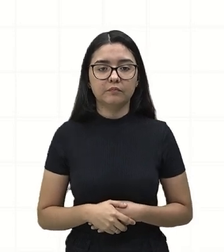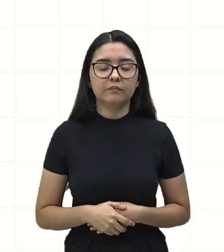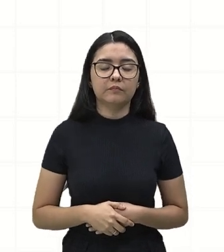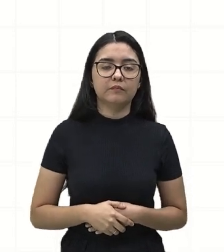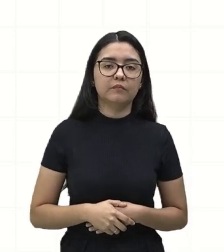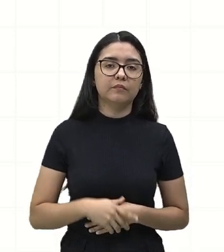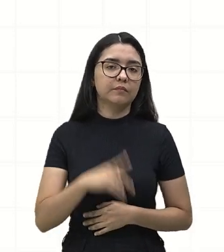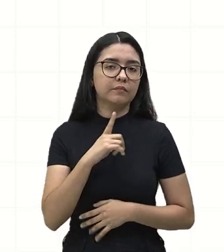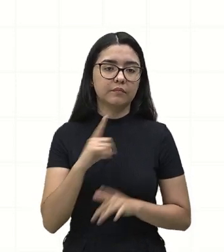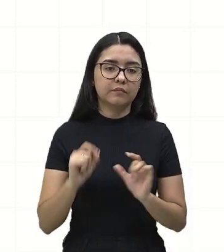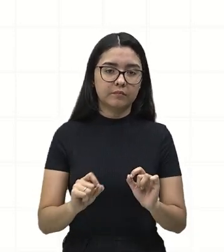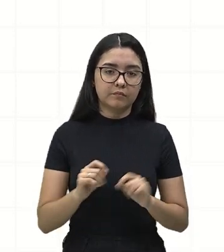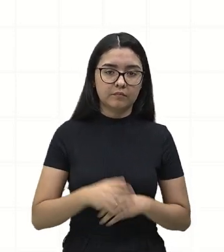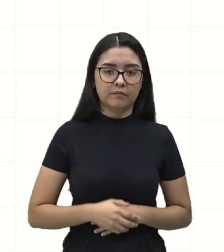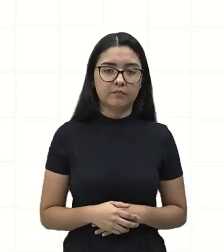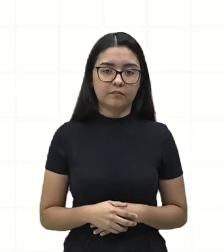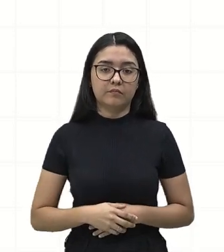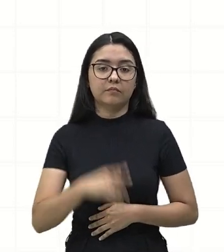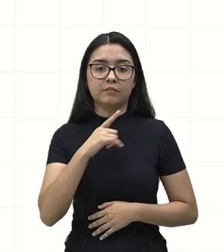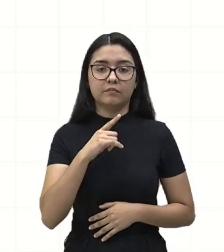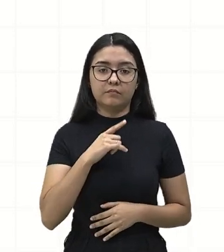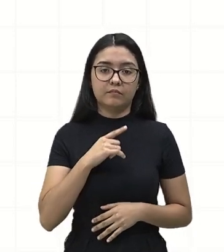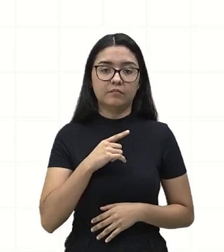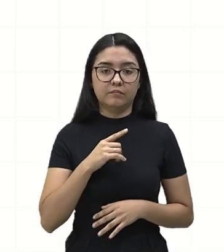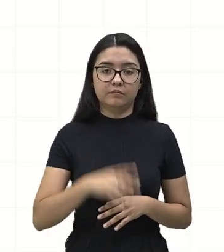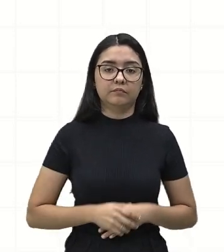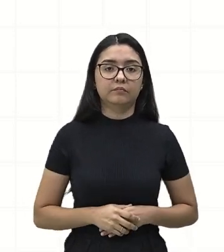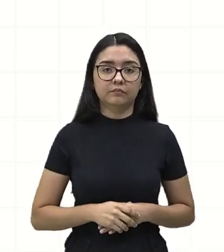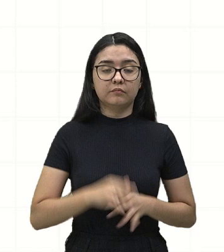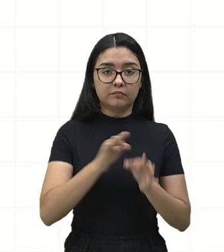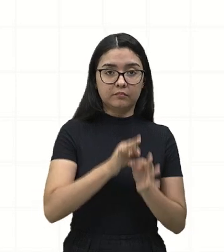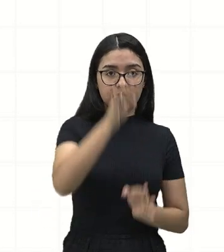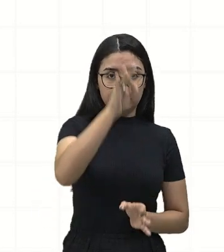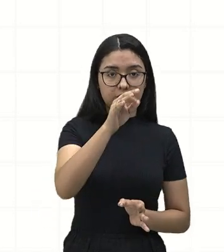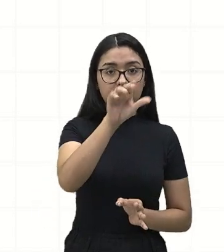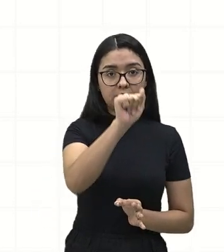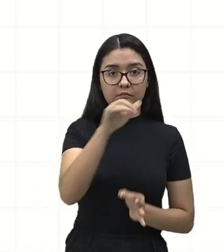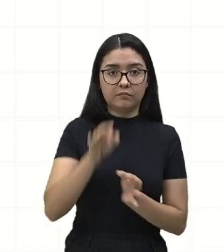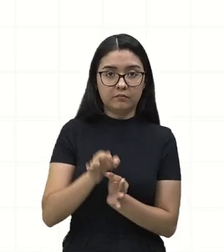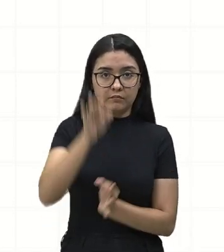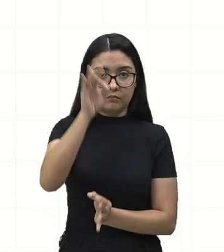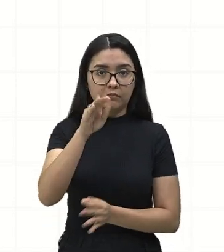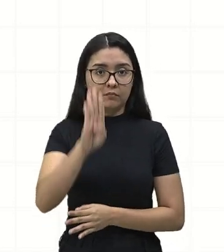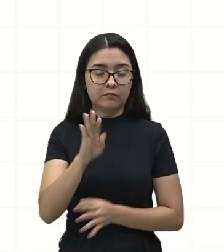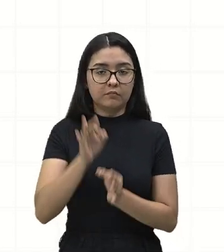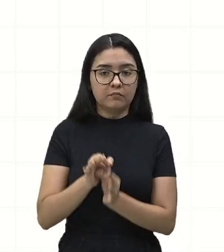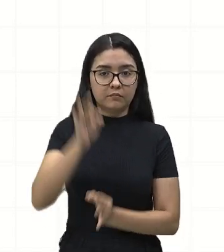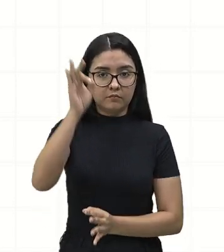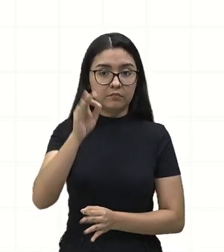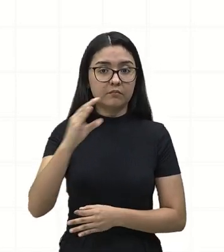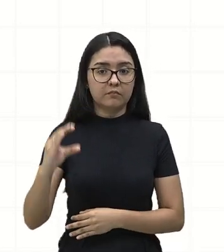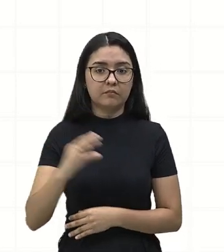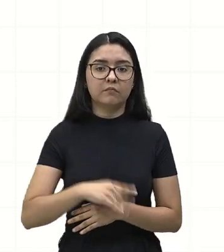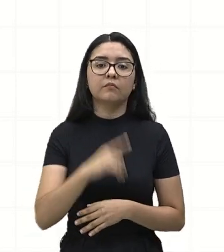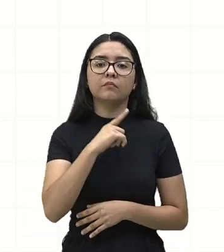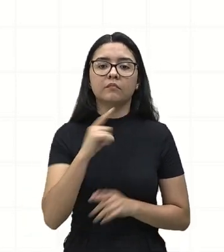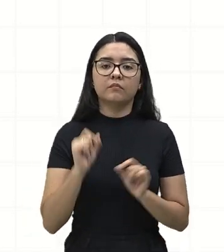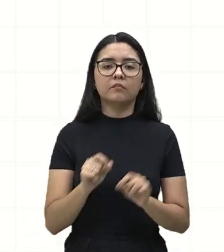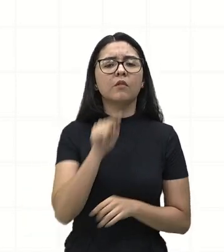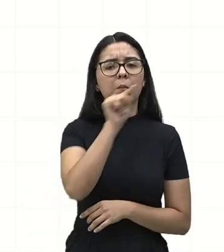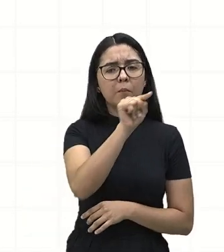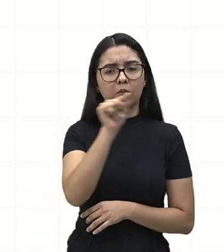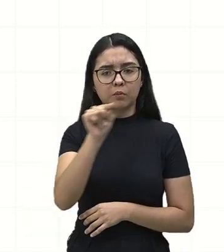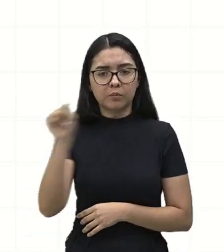Eu tenho as retas A, B, C, né? E aqui eu tenho uns pontos, ó. Esse ponto,